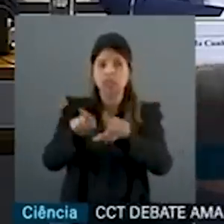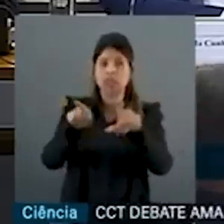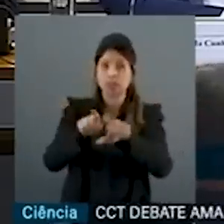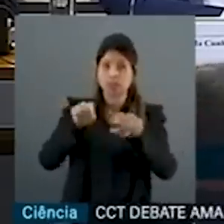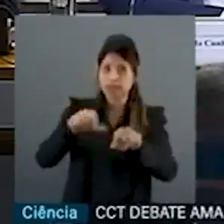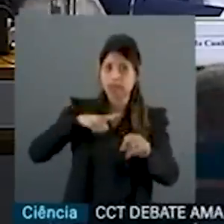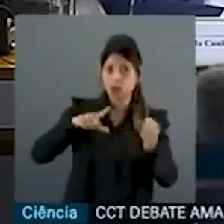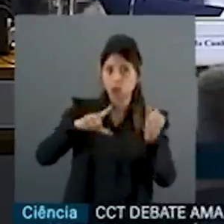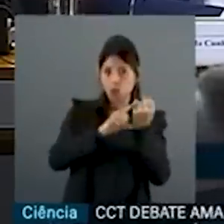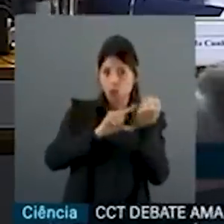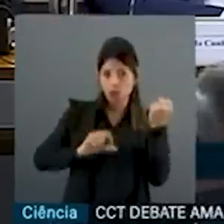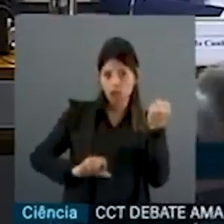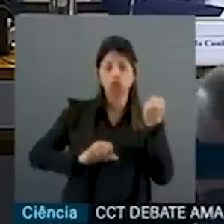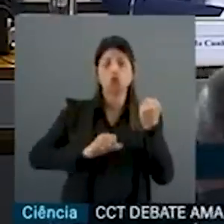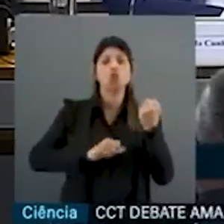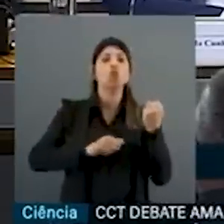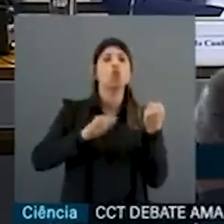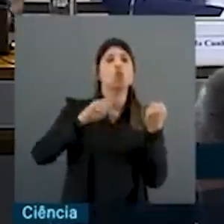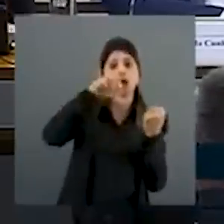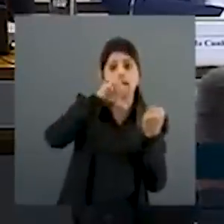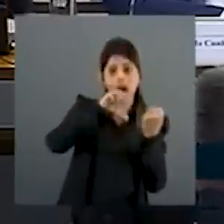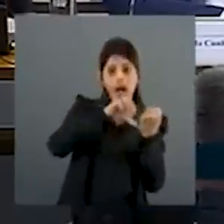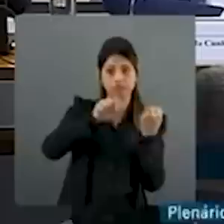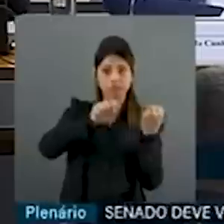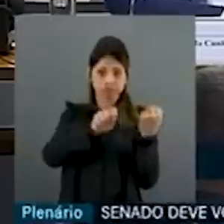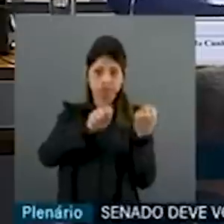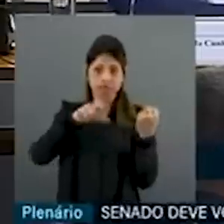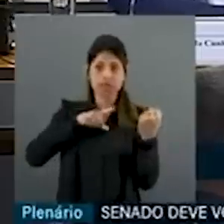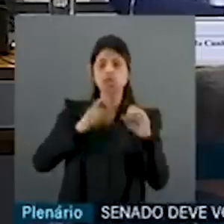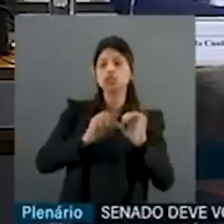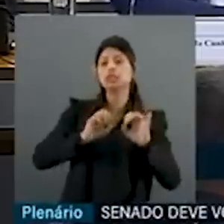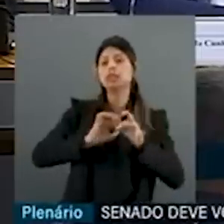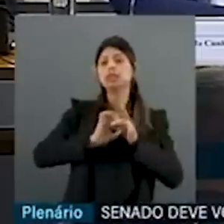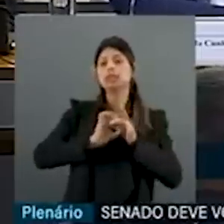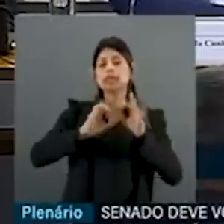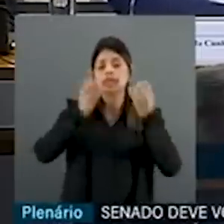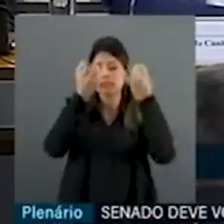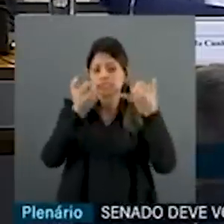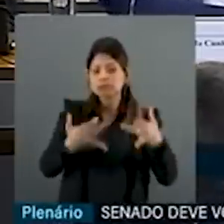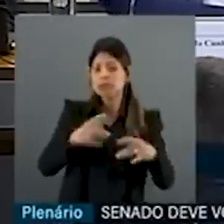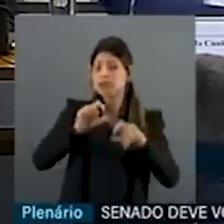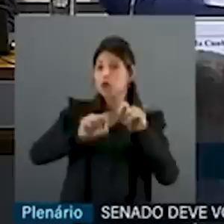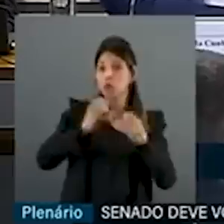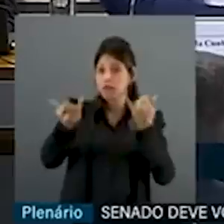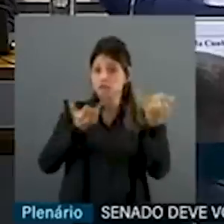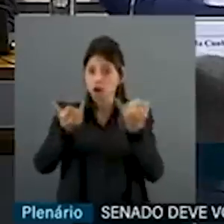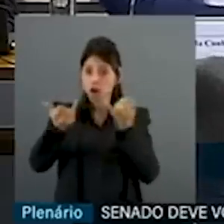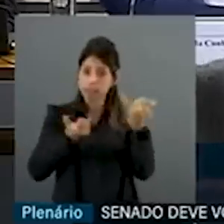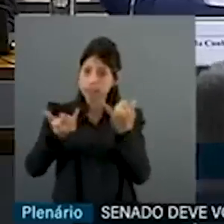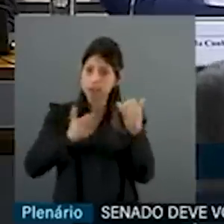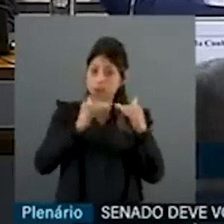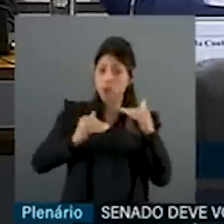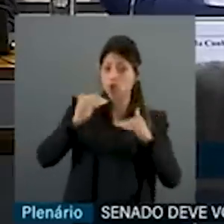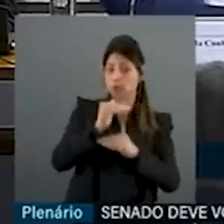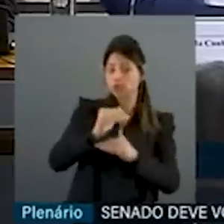da lei da ABIN, que deixa claro que quem determina as informações que serão encaminhadas às autoridades competentes é o ministro-chefe